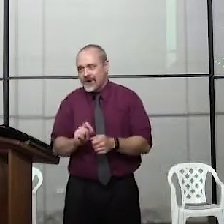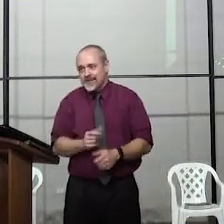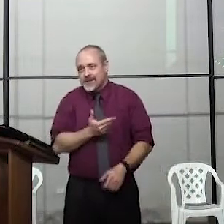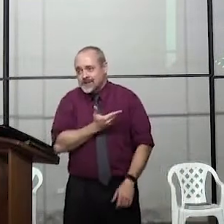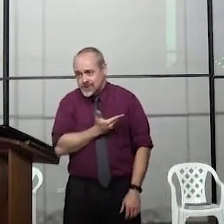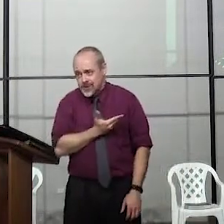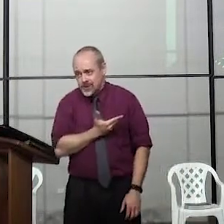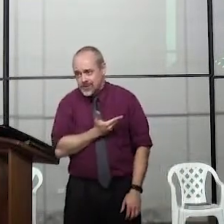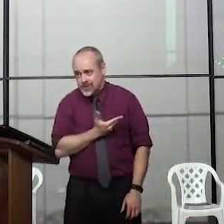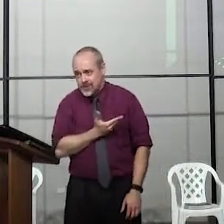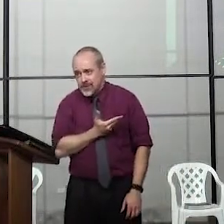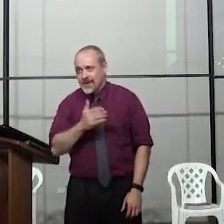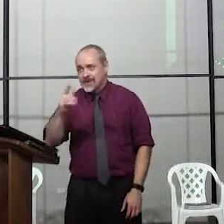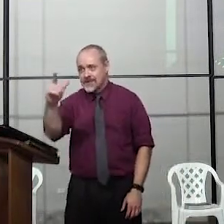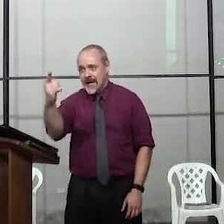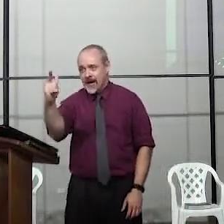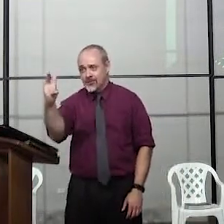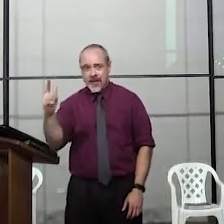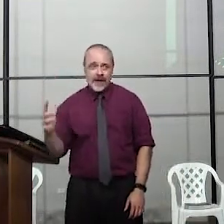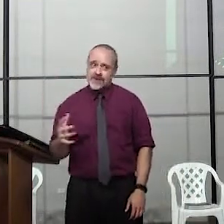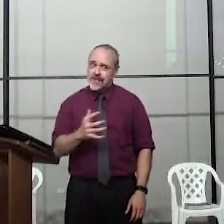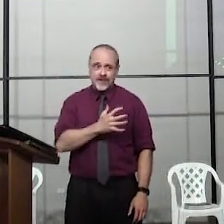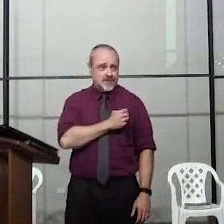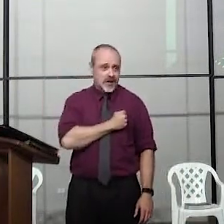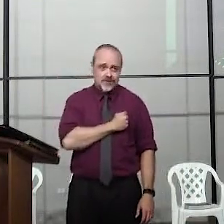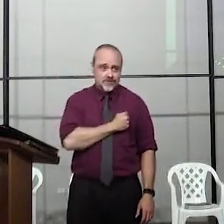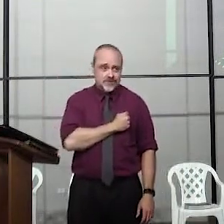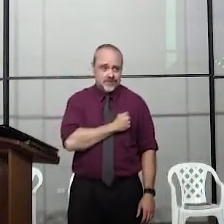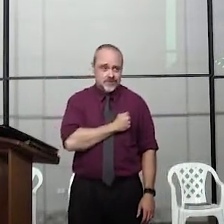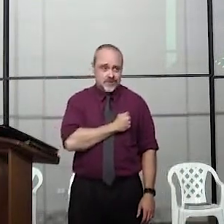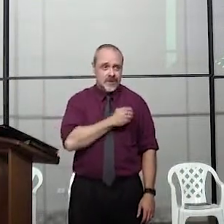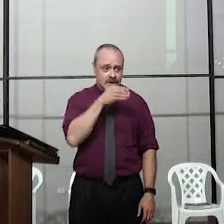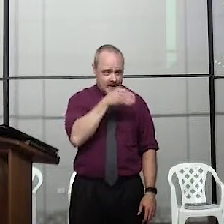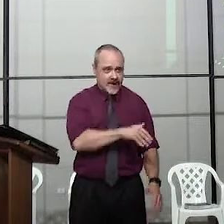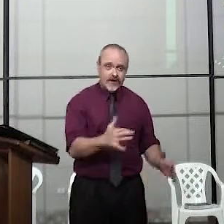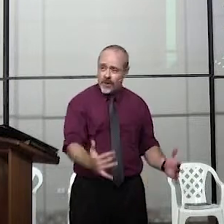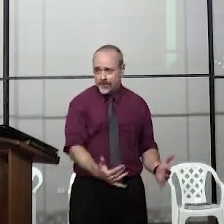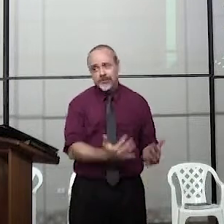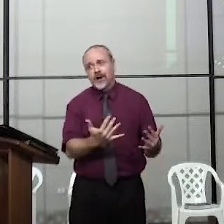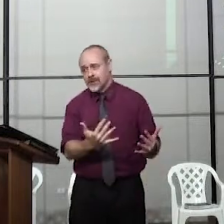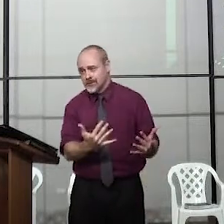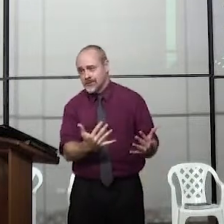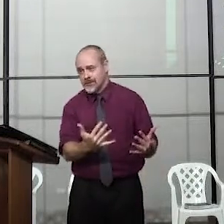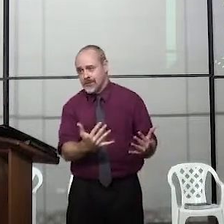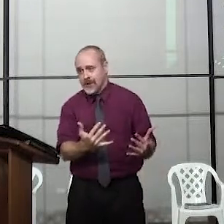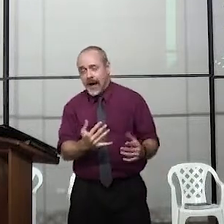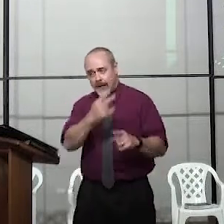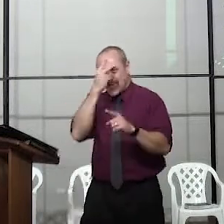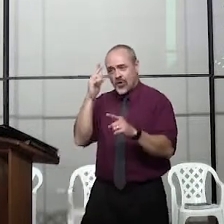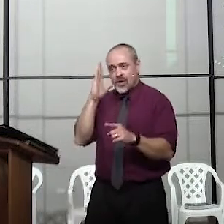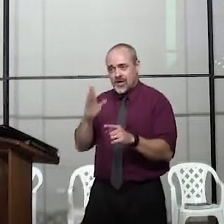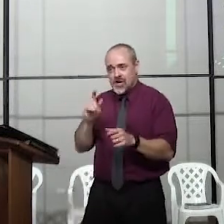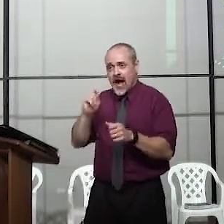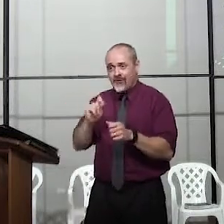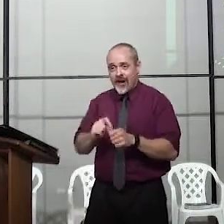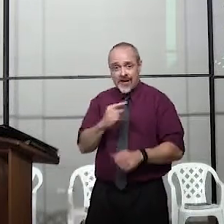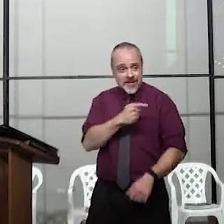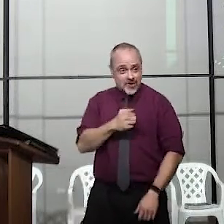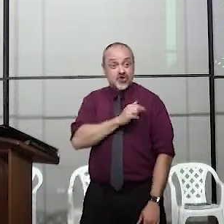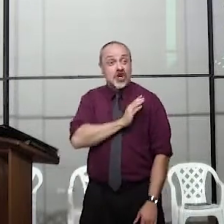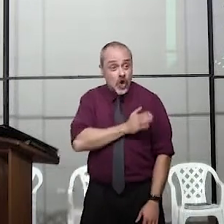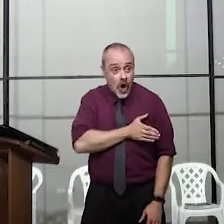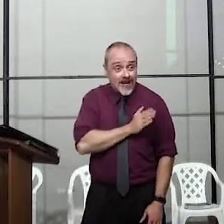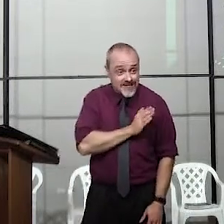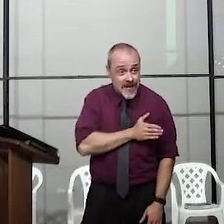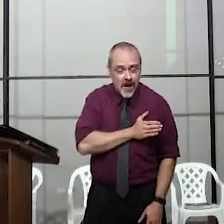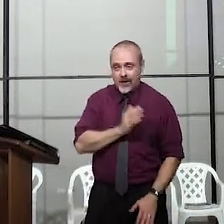não fez isso não tem a salvação e está indo ao inferno. A pessoa que já fez